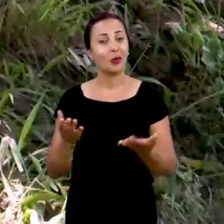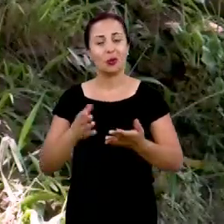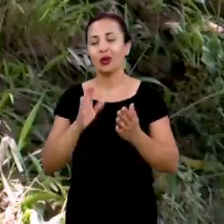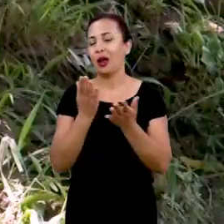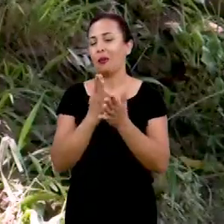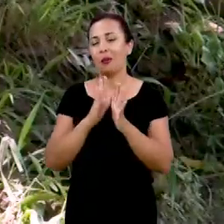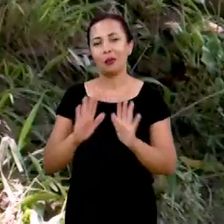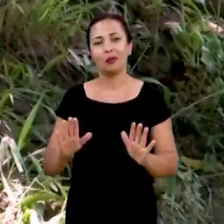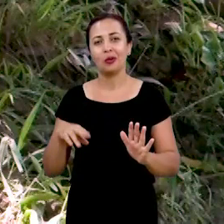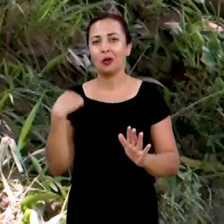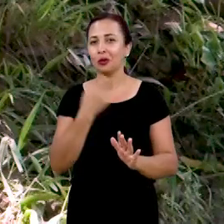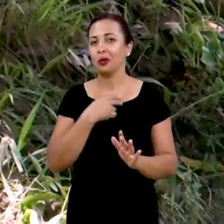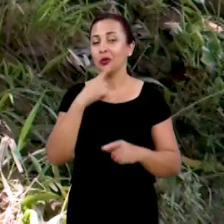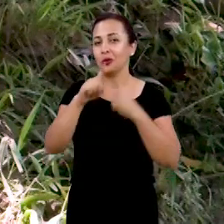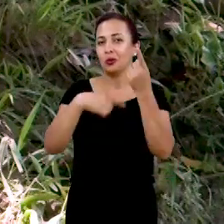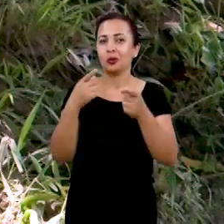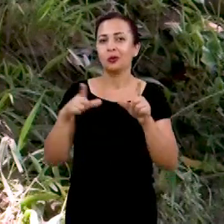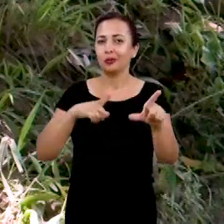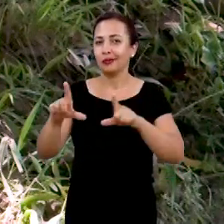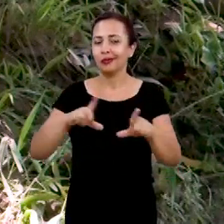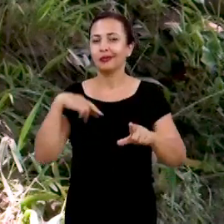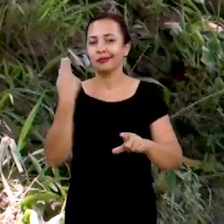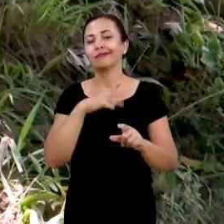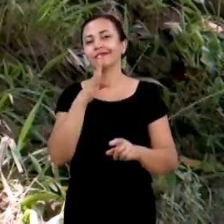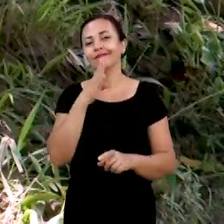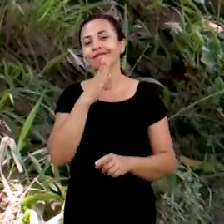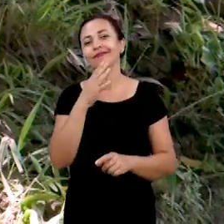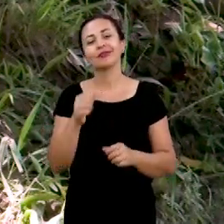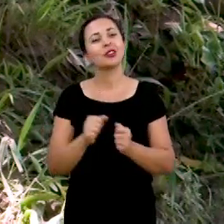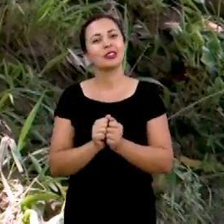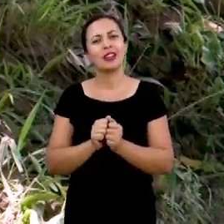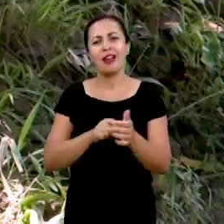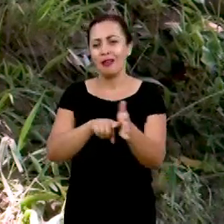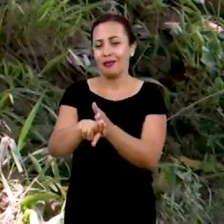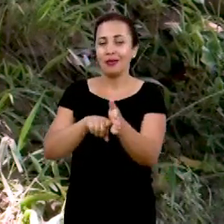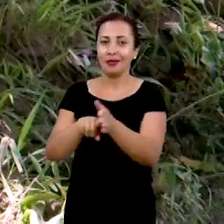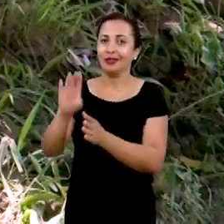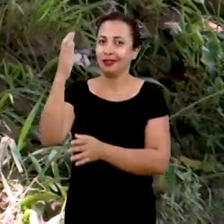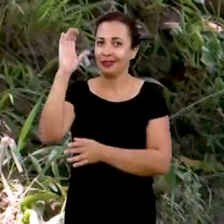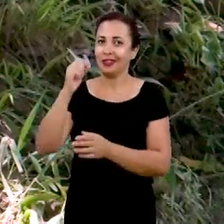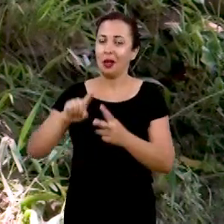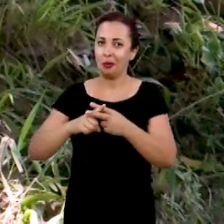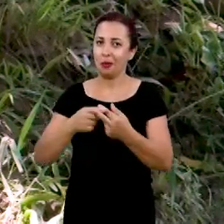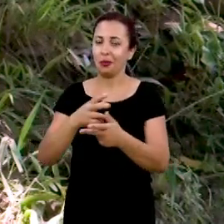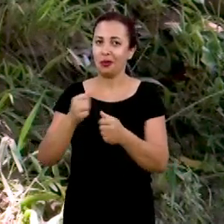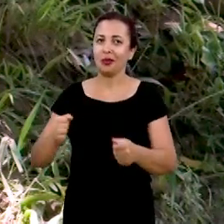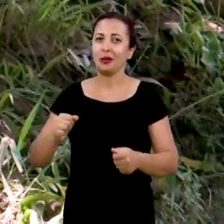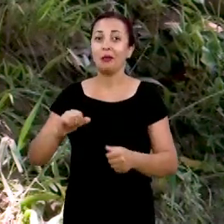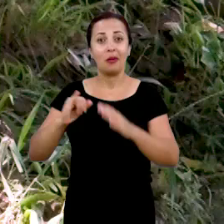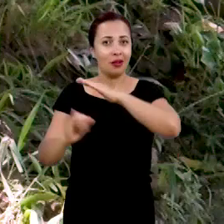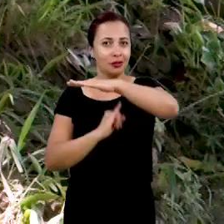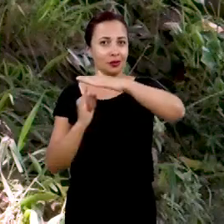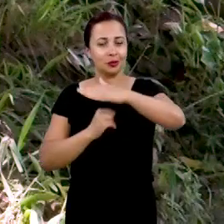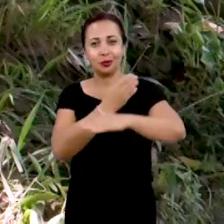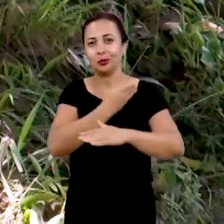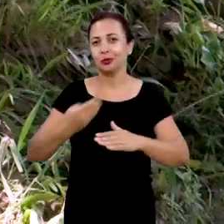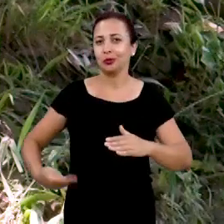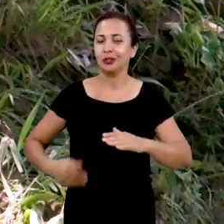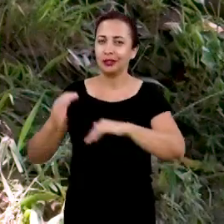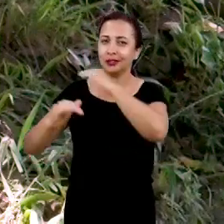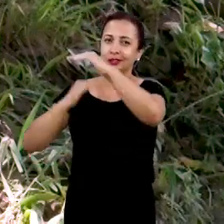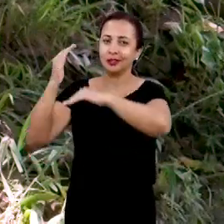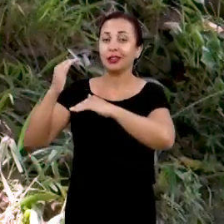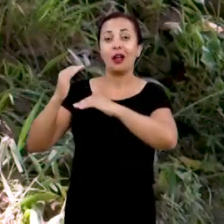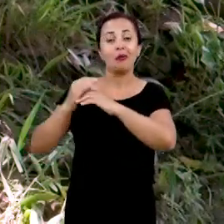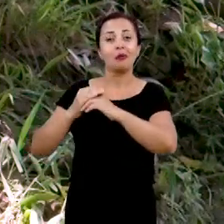E por hoje é só, mas no nosso próximo programa a gente continua conhecendo as pesquisas científicas produzidas pelas instituições públicas